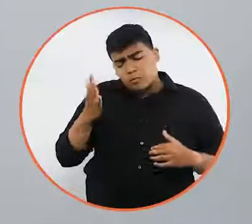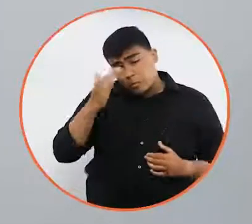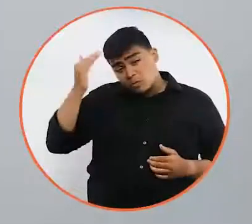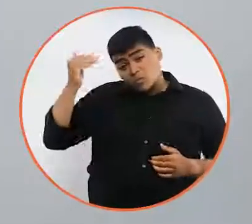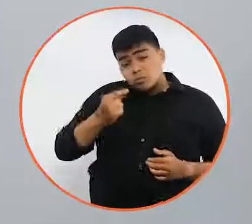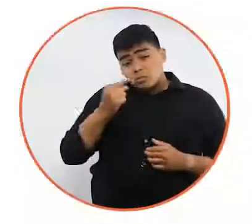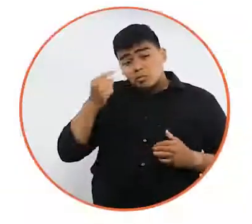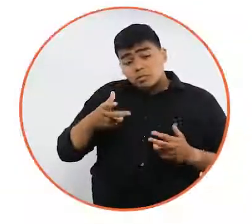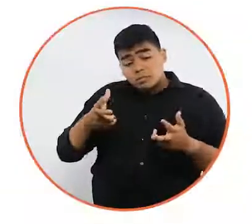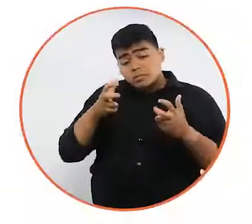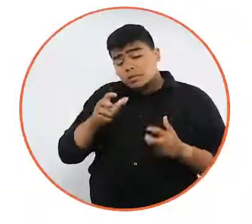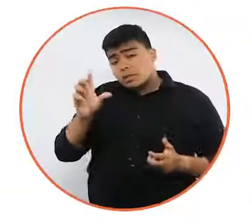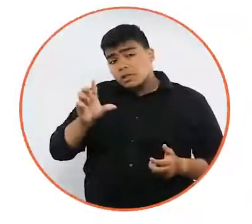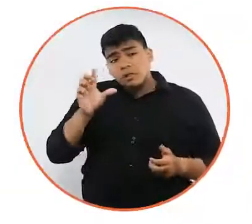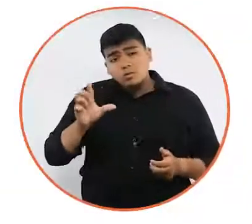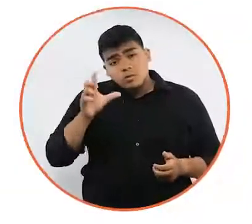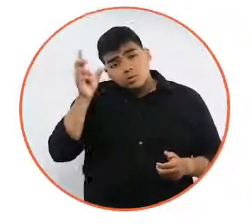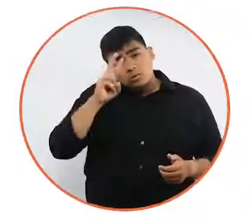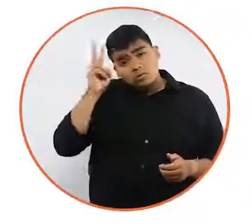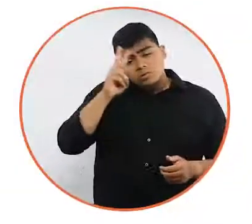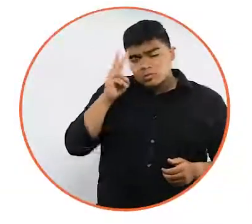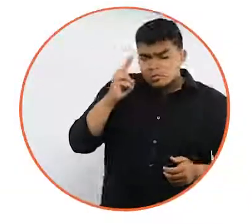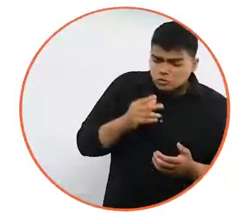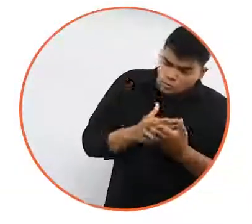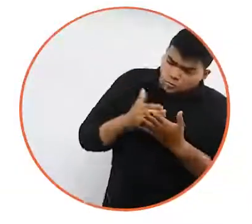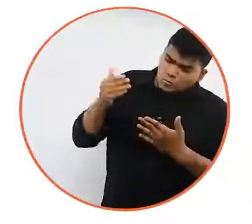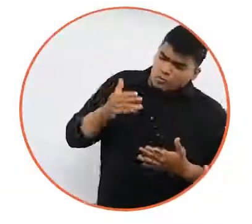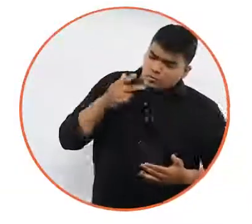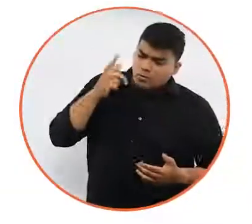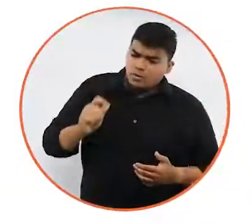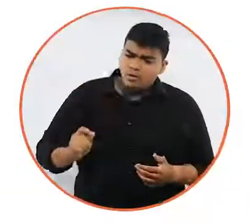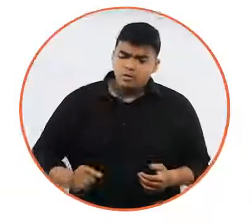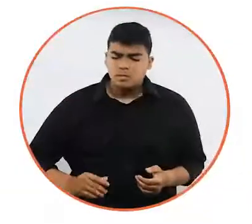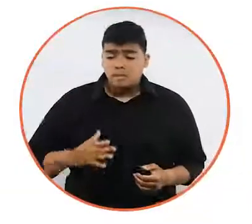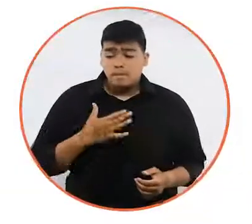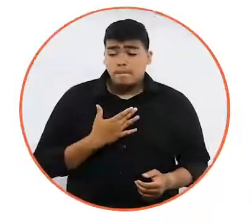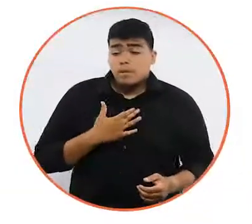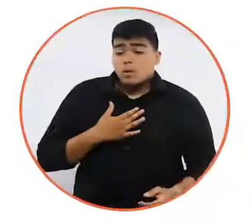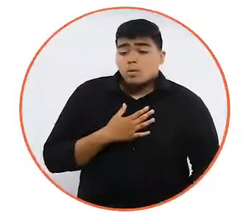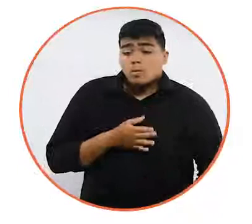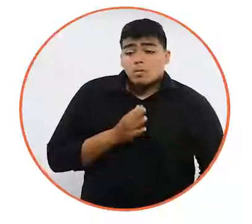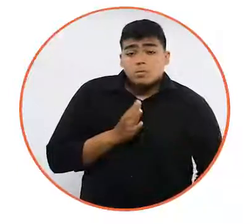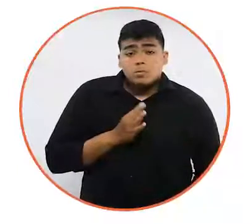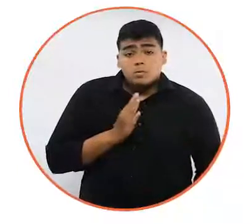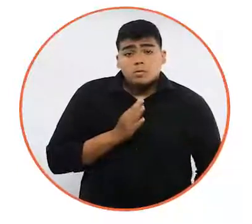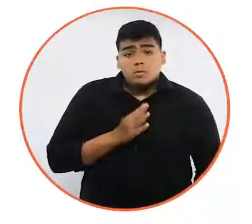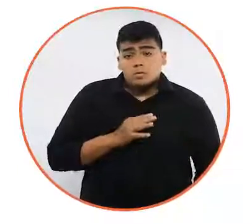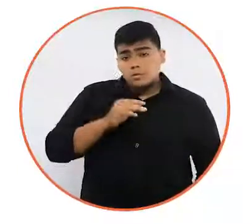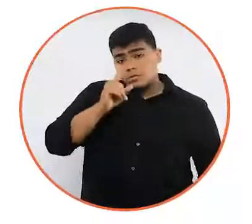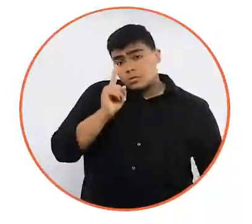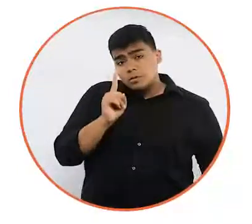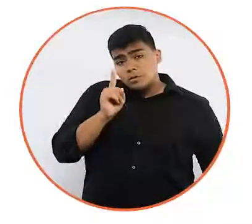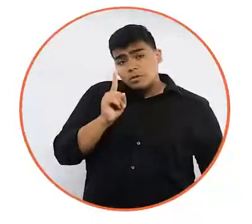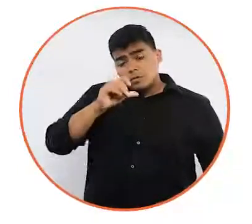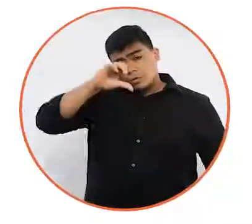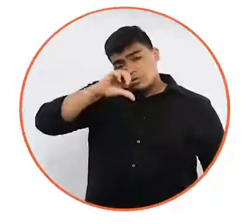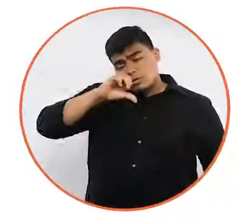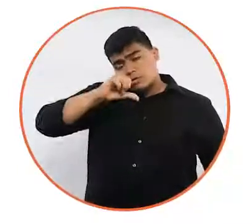Você percebe essa ligação entre a literatura e a história? Logo aqui no início, quando ele diz, meu coração de